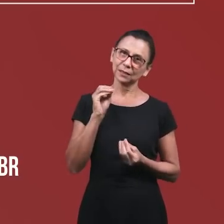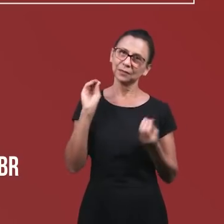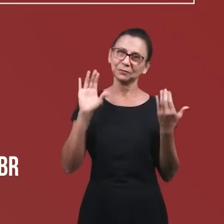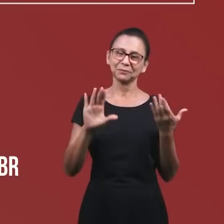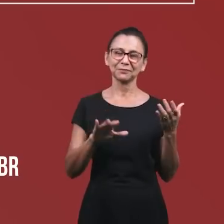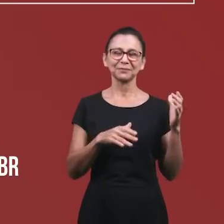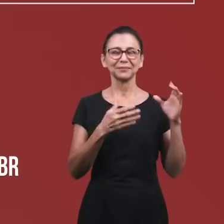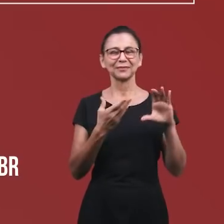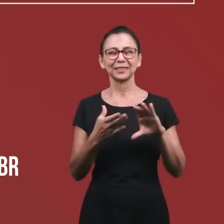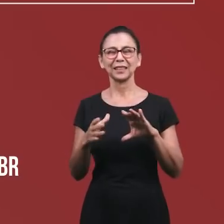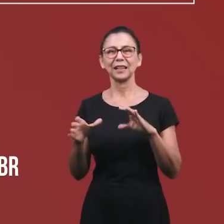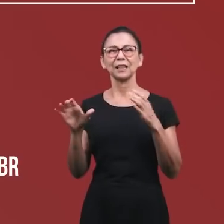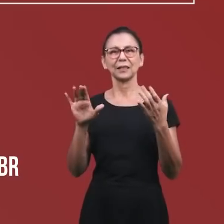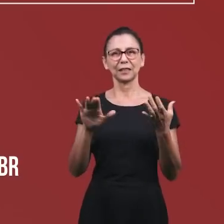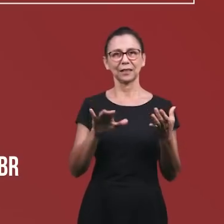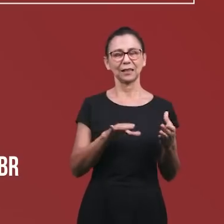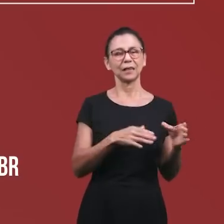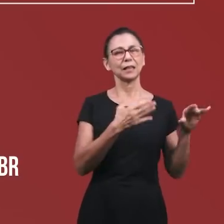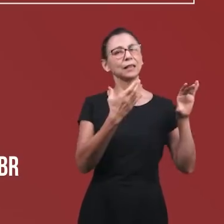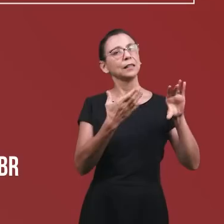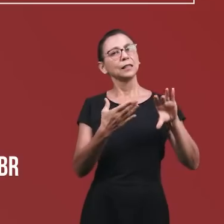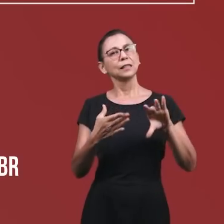faltará. Minha alma